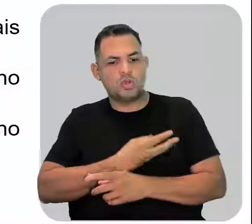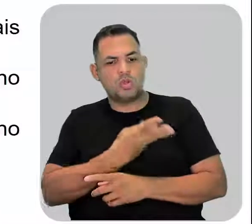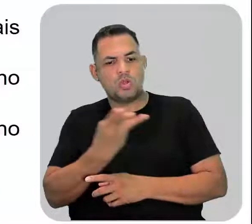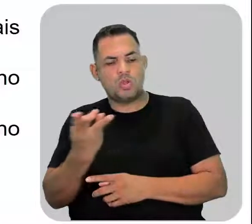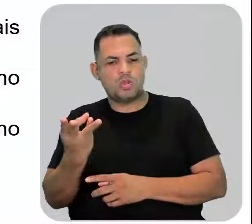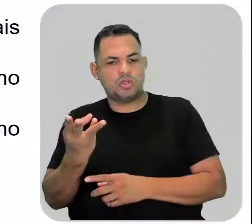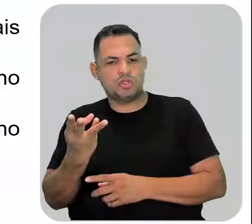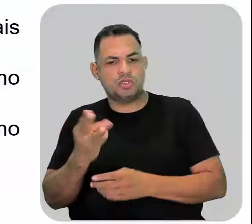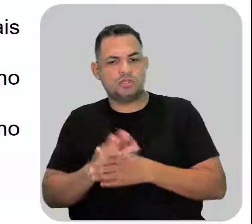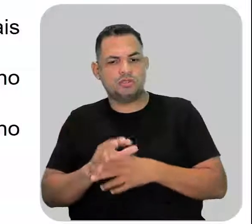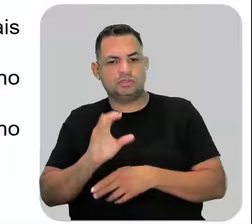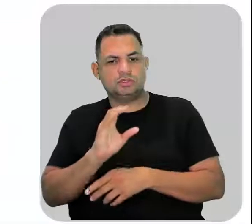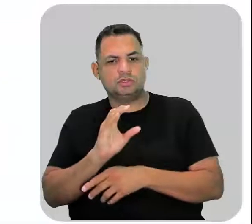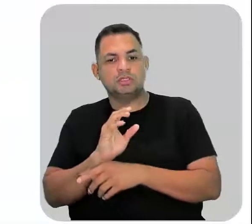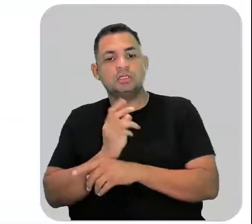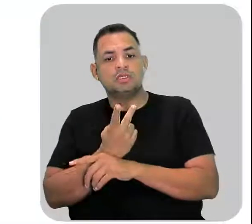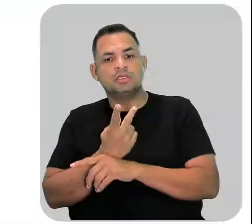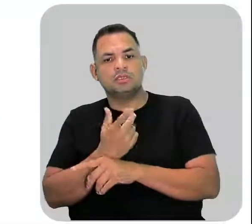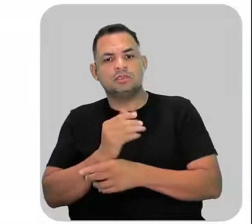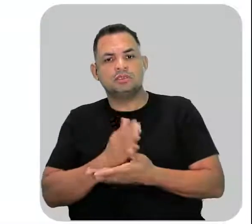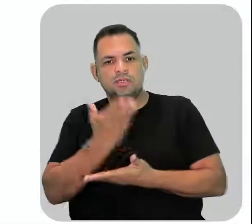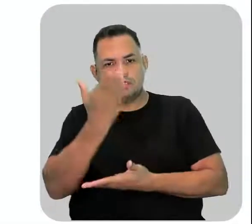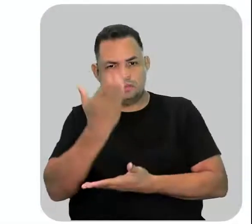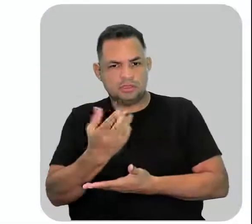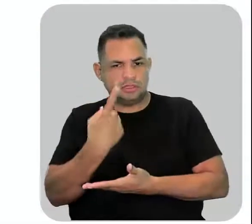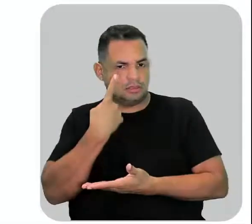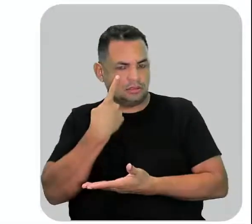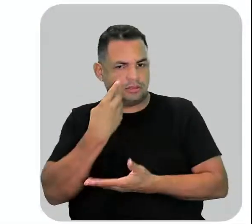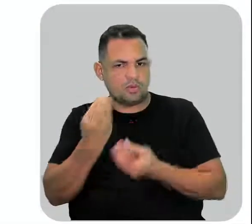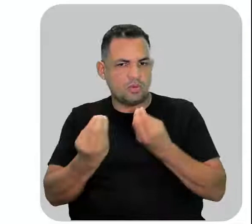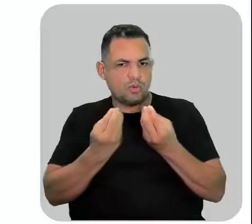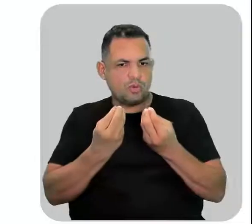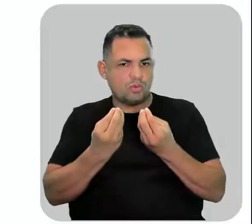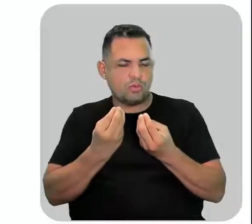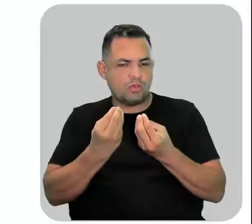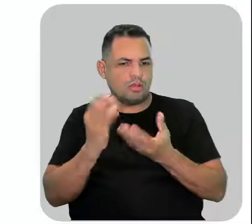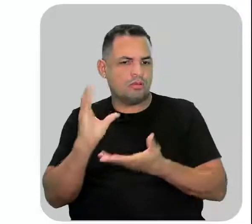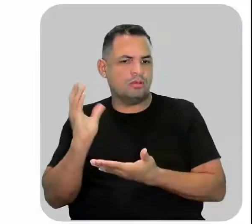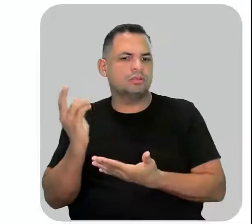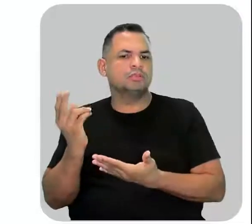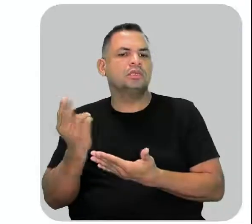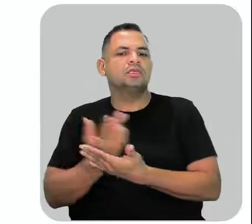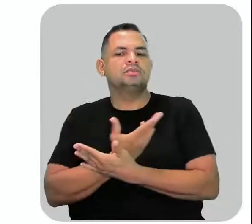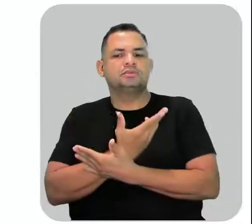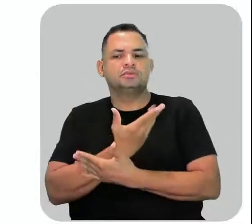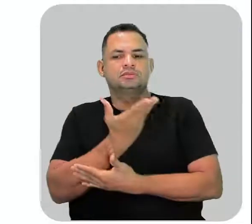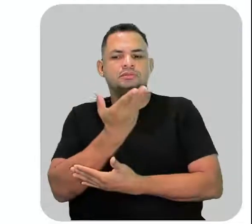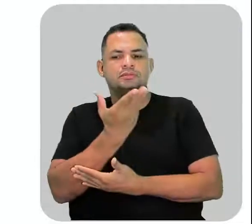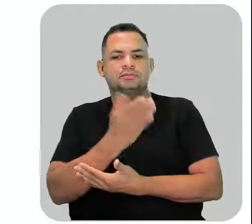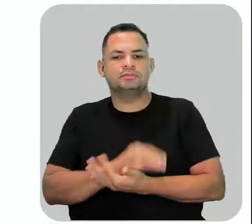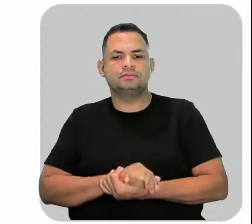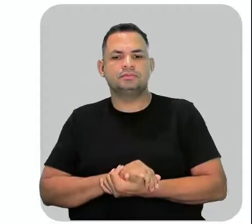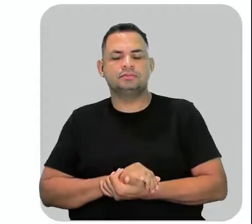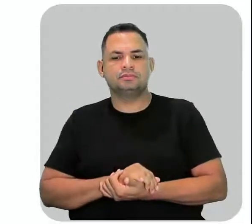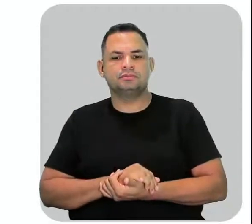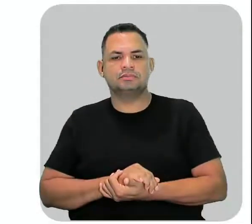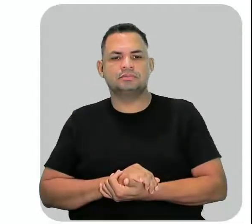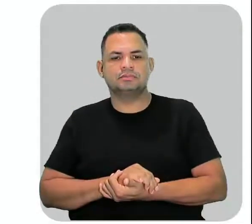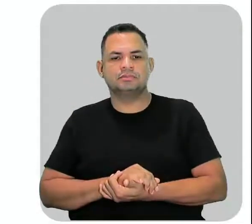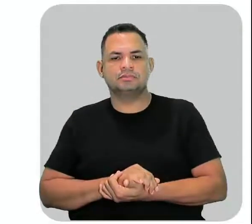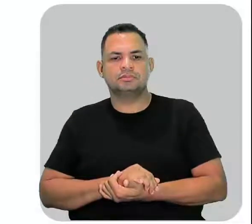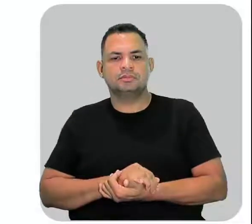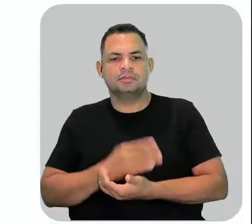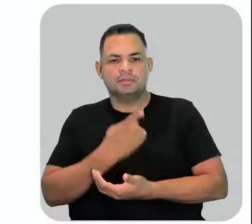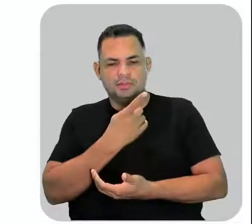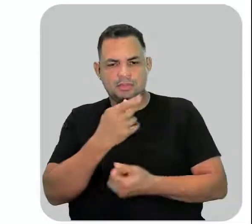hidrogênio. Aqui nós temos uma simulação para você observar como é que ocorreria. Ó, o pente 1-eno está